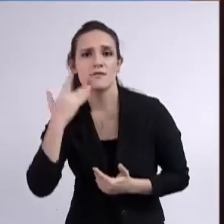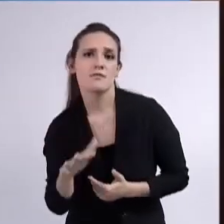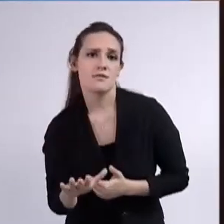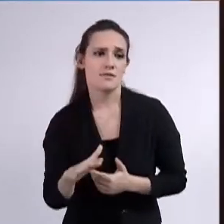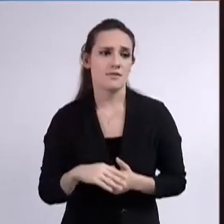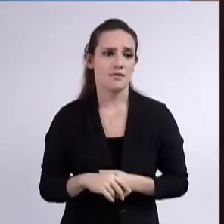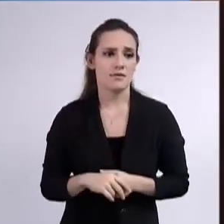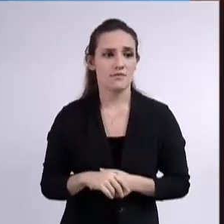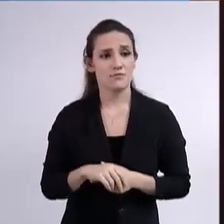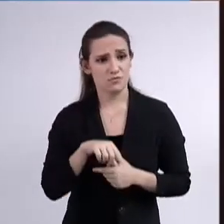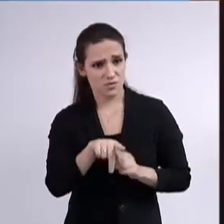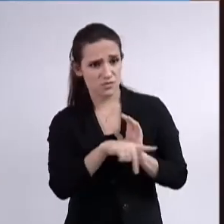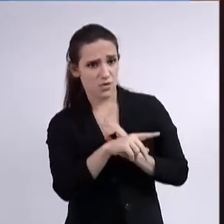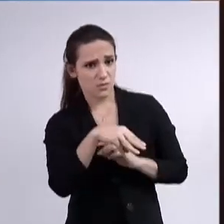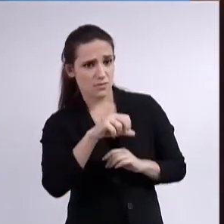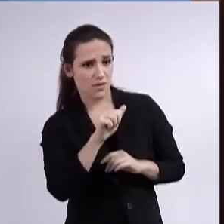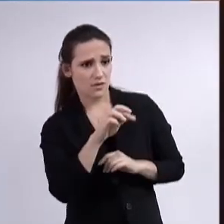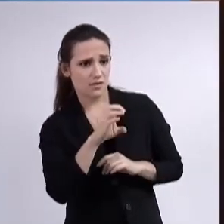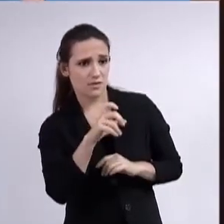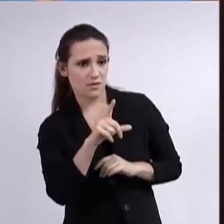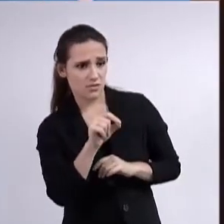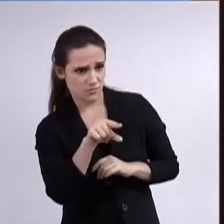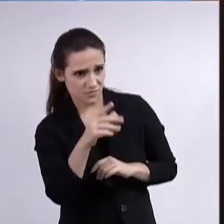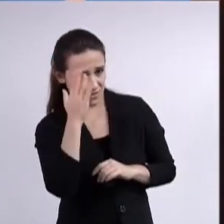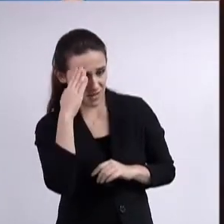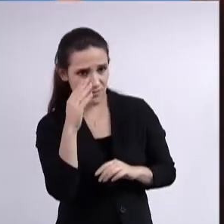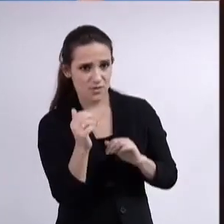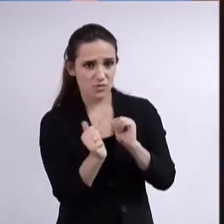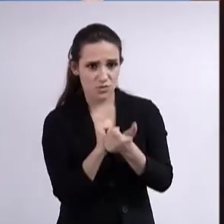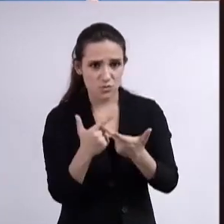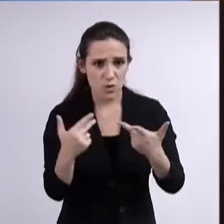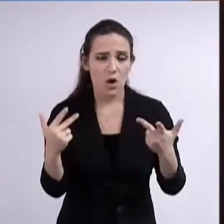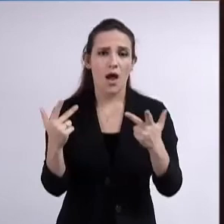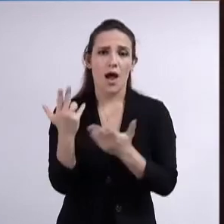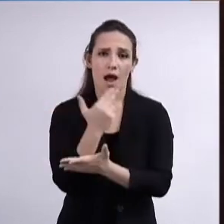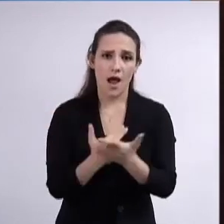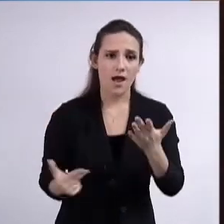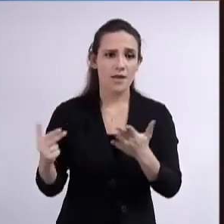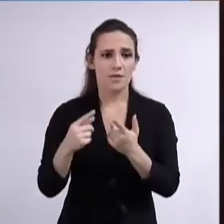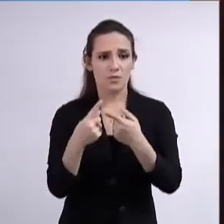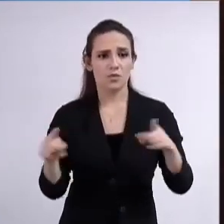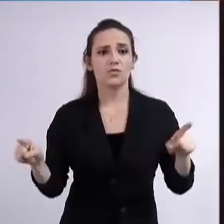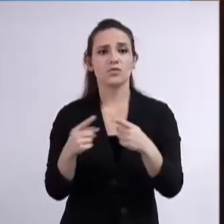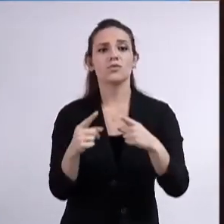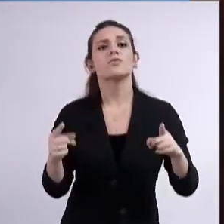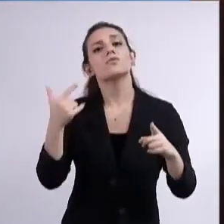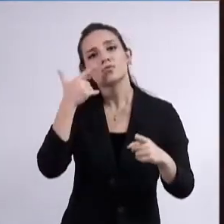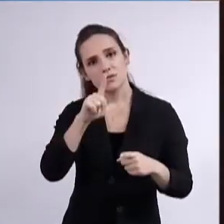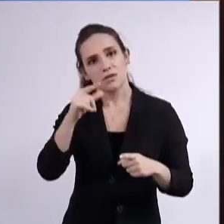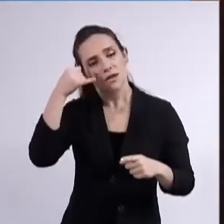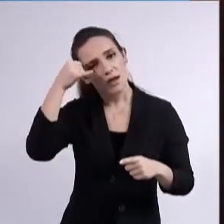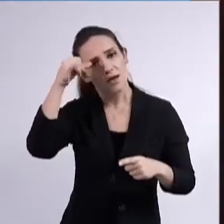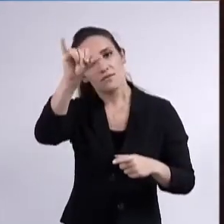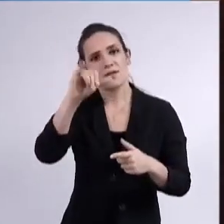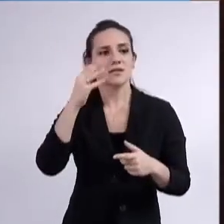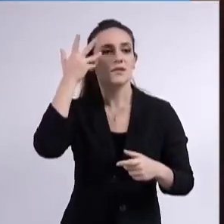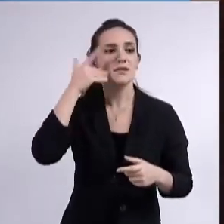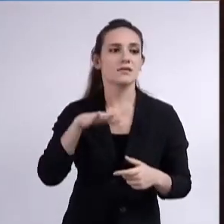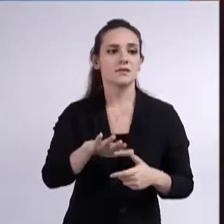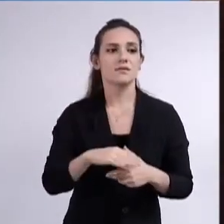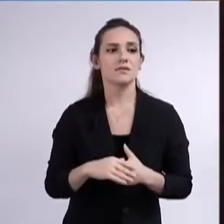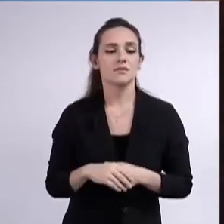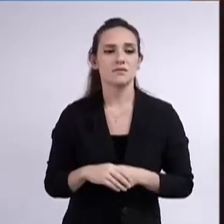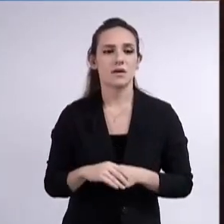esporte, Marcelo, você que é do esporte, através do esporte, da arte, da música, realmente a gente possa prevenir as nossas crianças